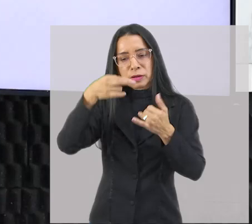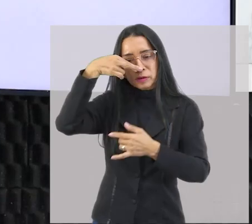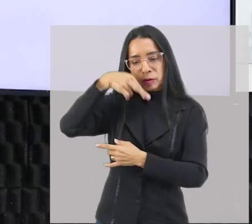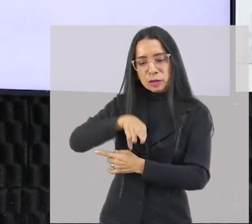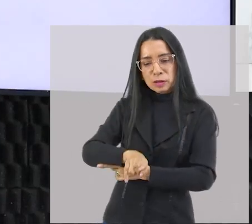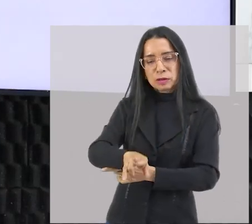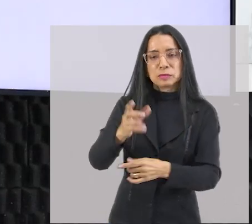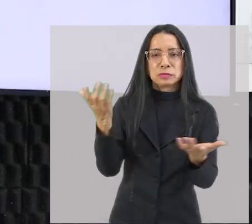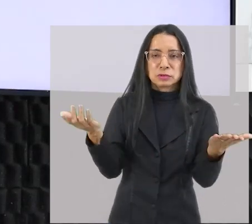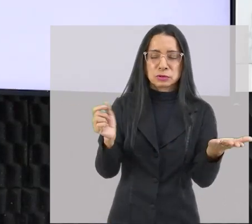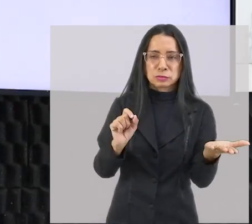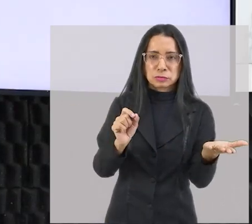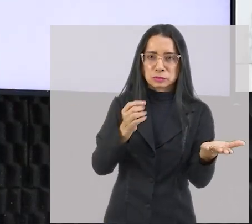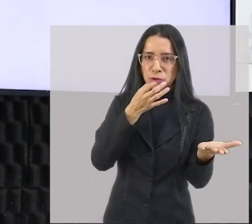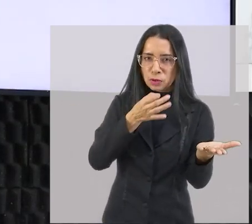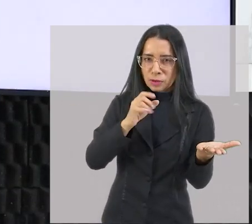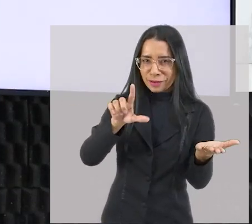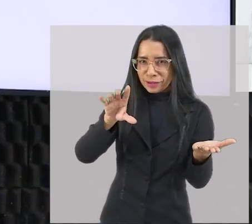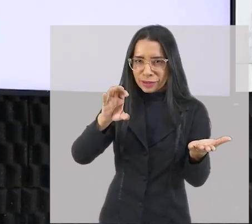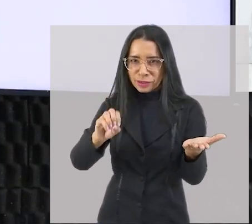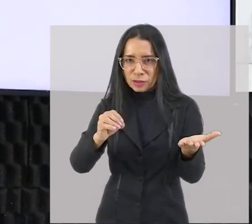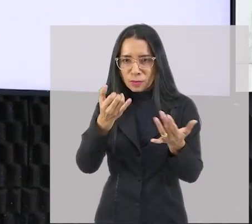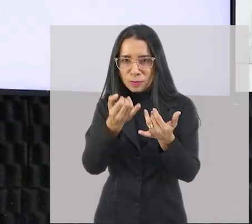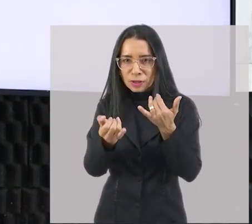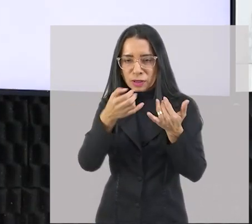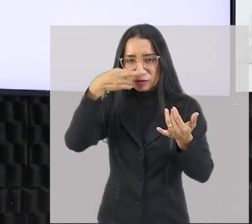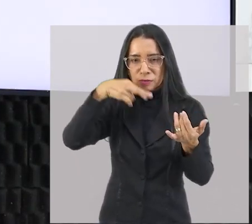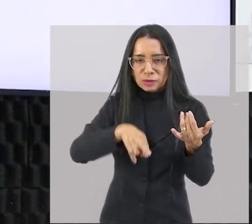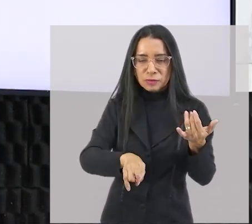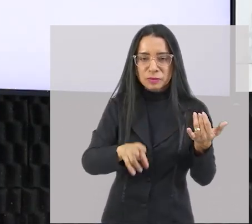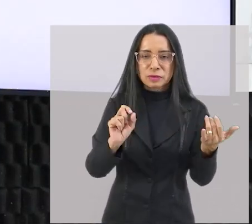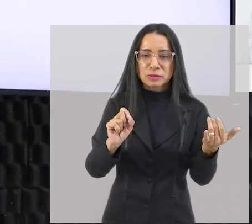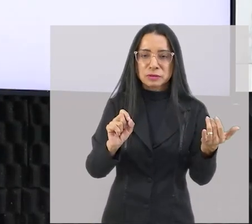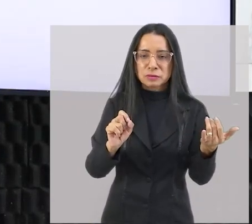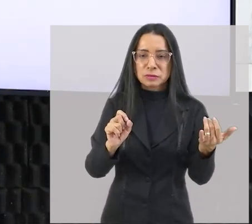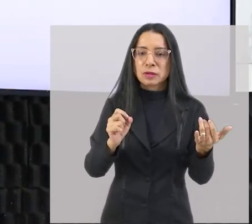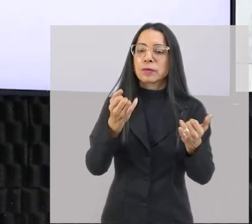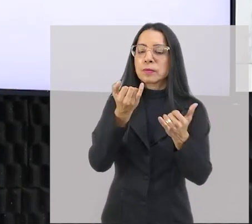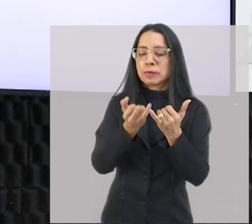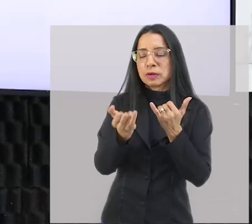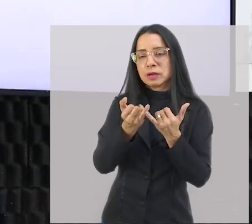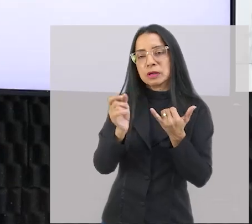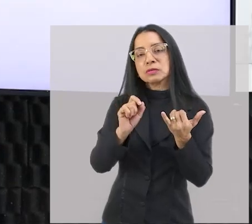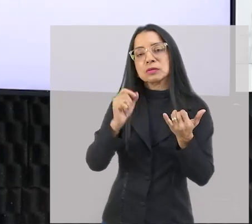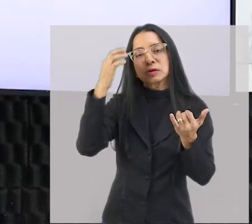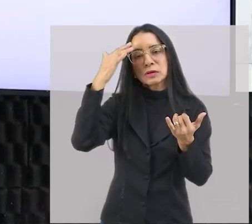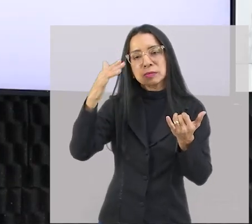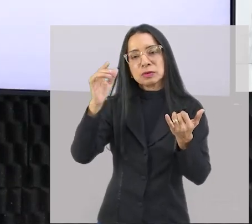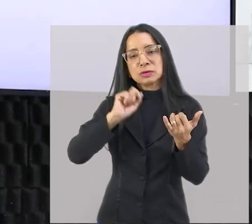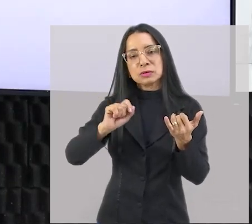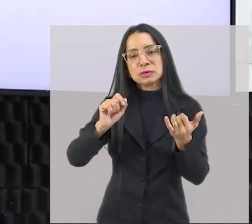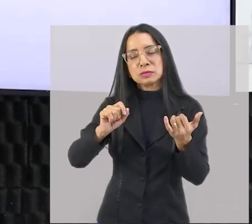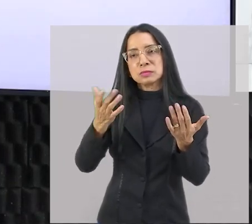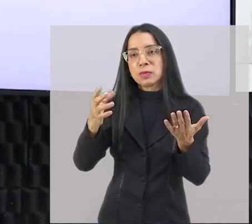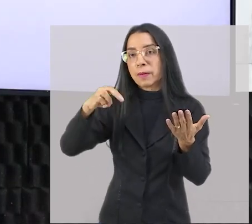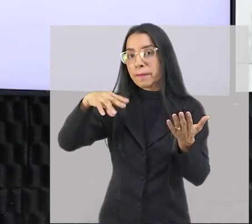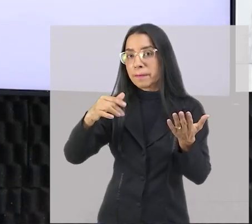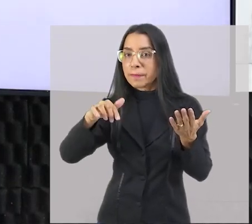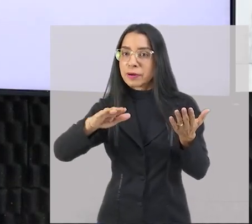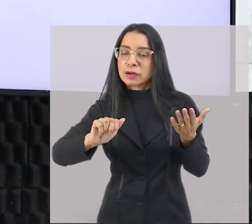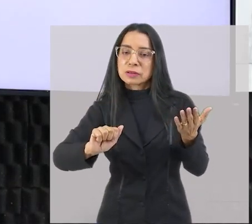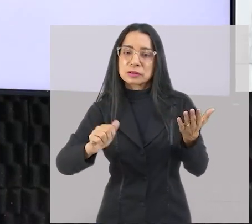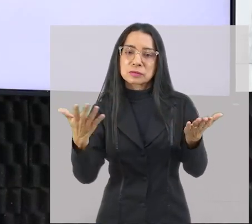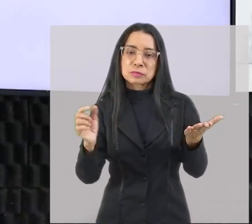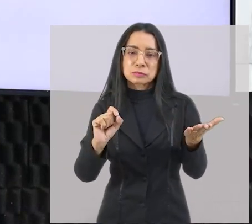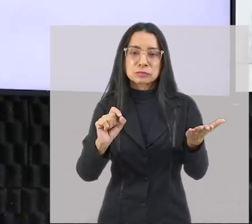Parece um elefante? Léo, parece um elefante? Parece, né? O que vocês imaginam? Uma máquina?